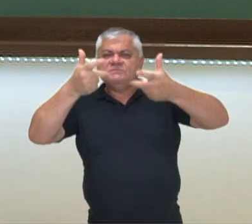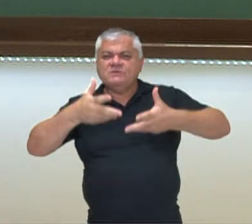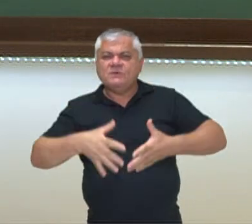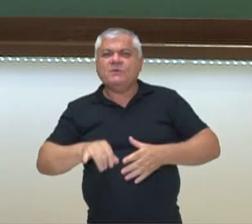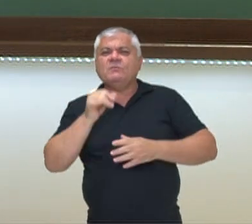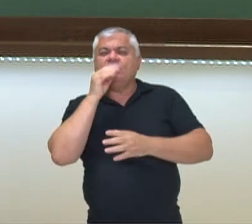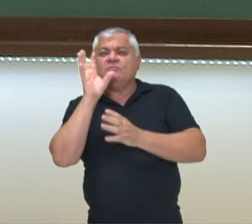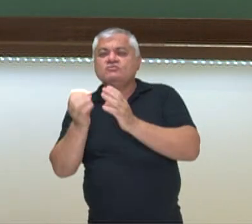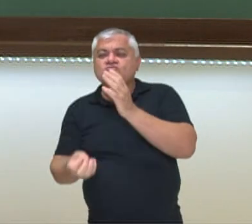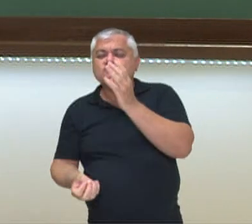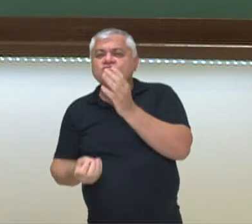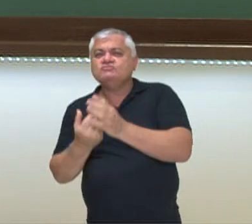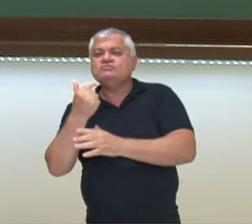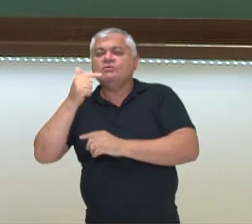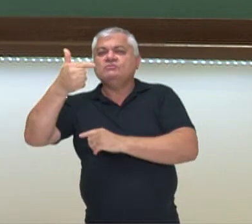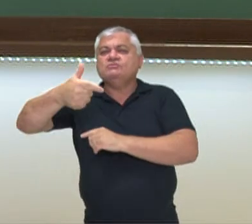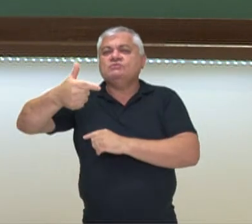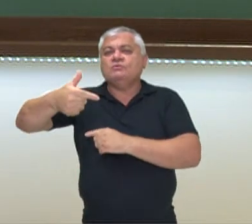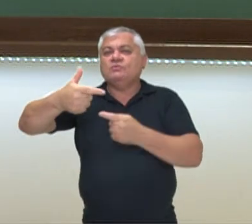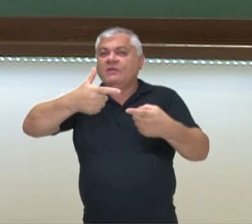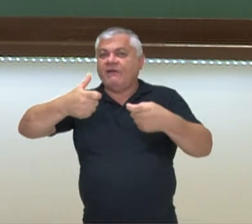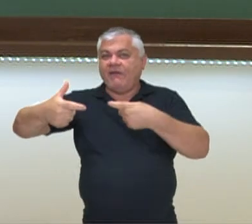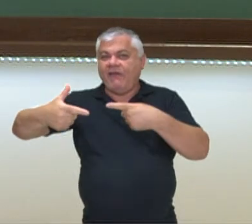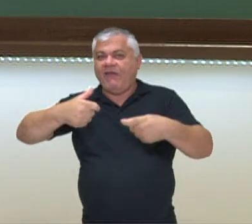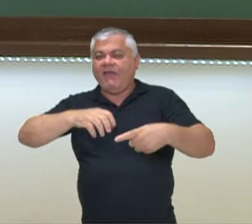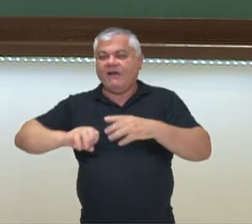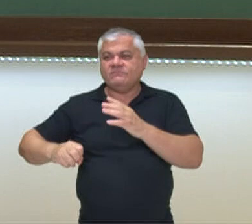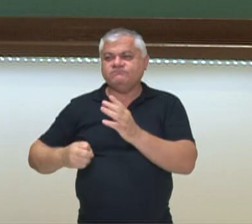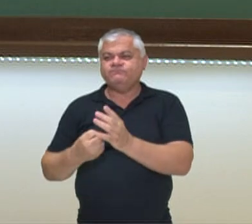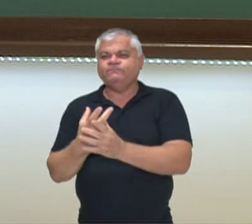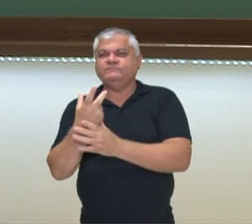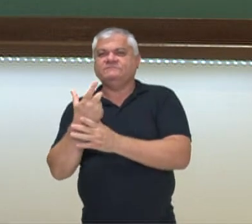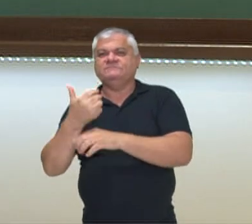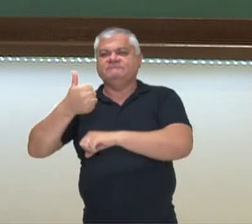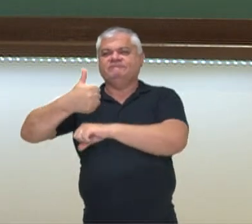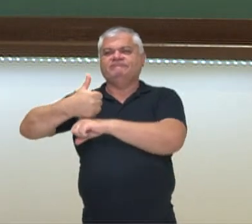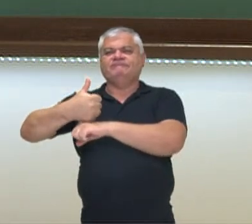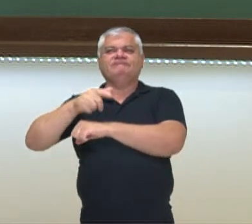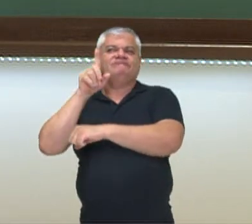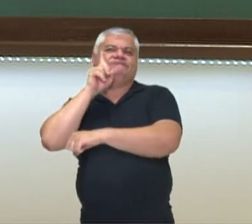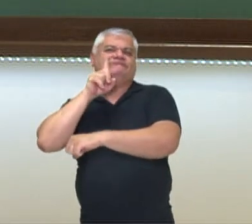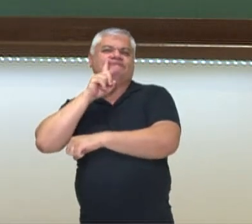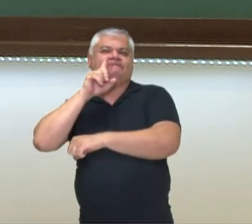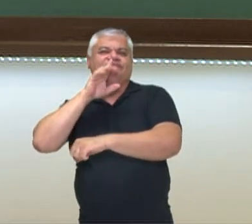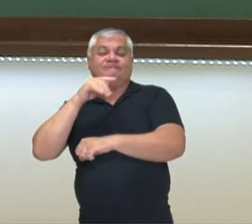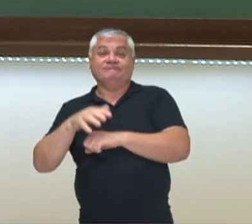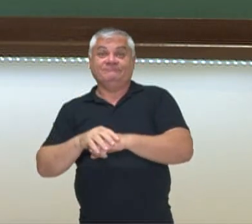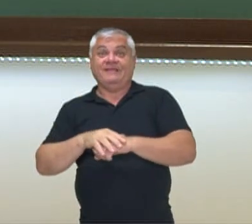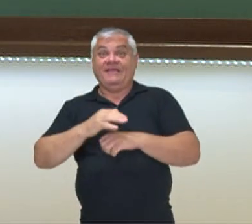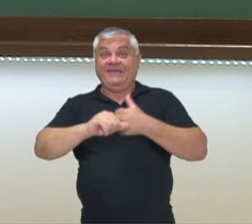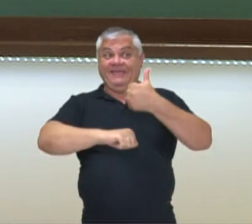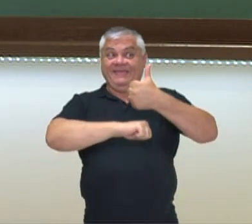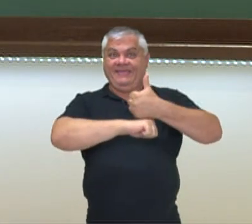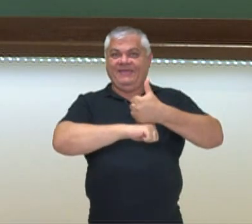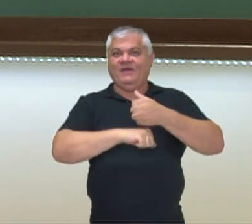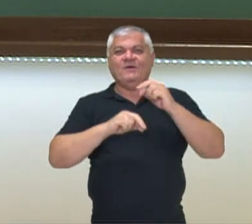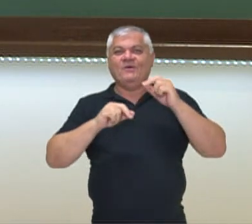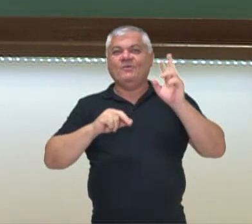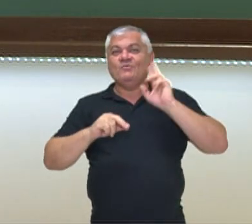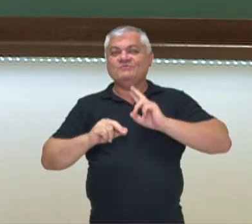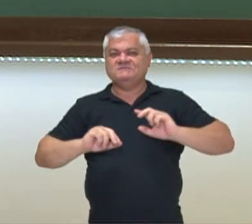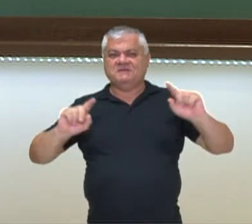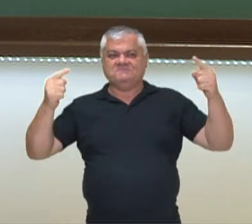se origina pós o final da Segunda Guerra Mundial, visto a situação econômica